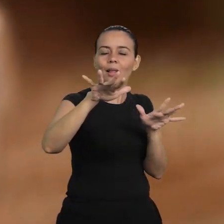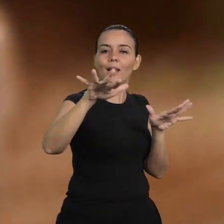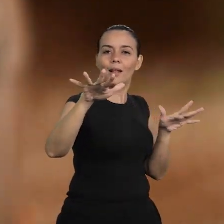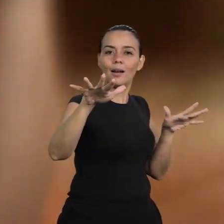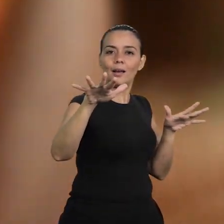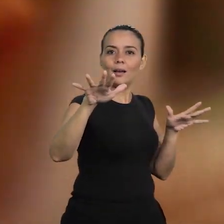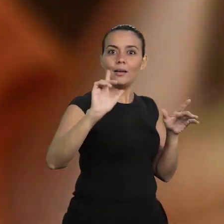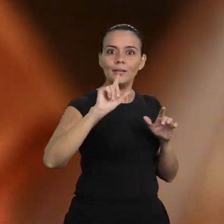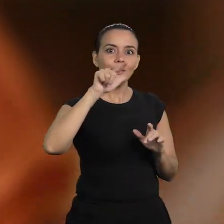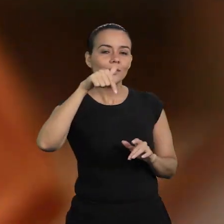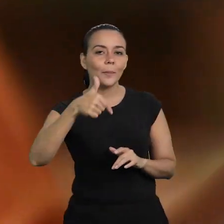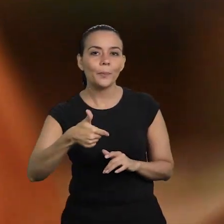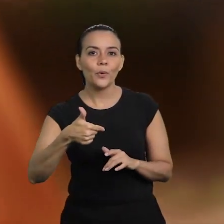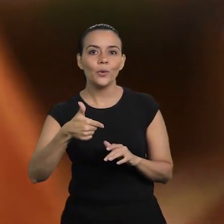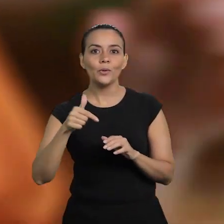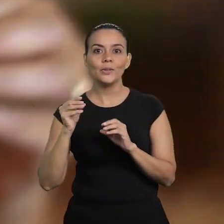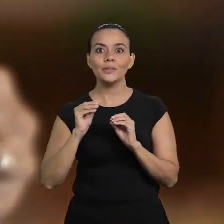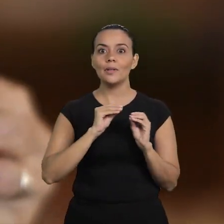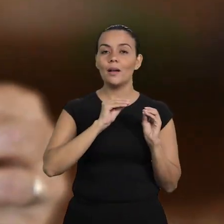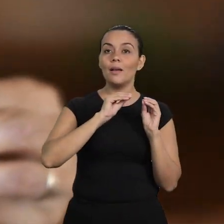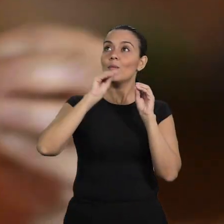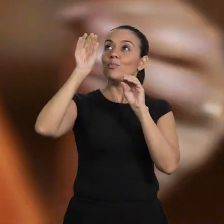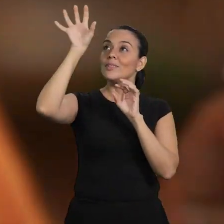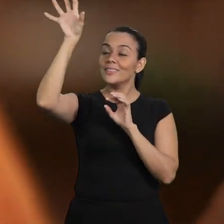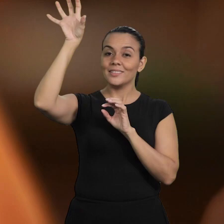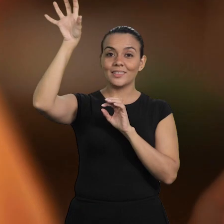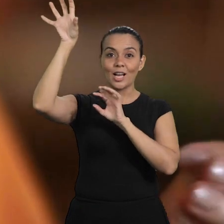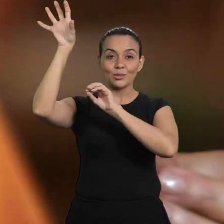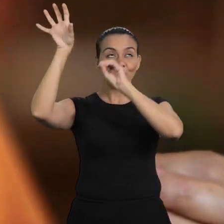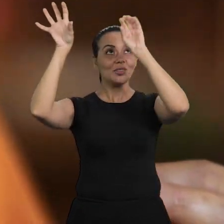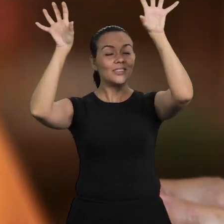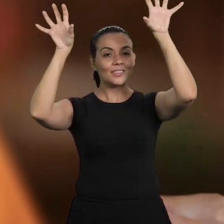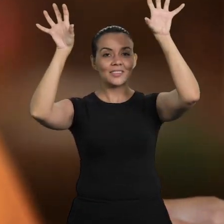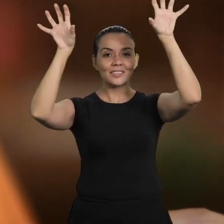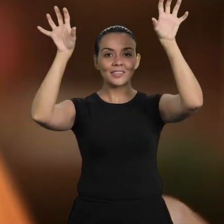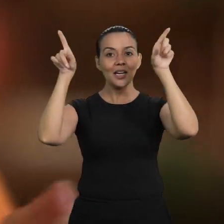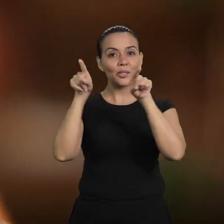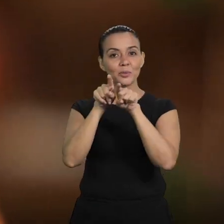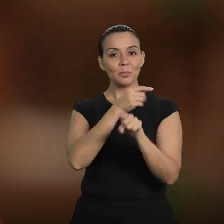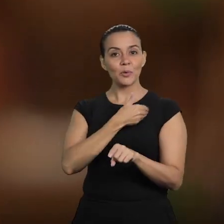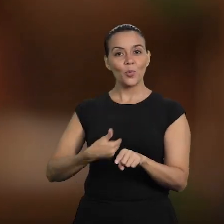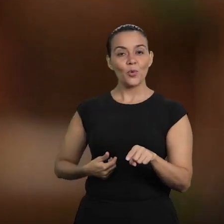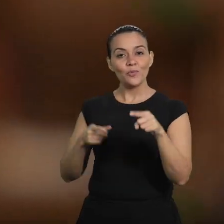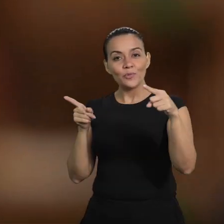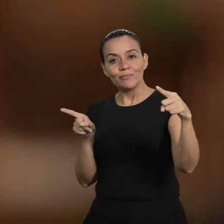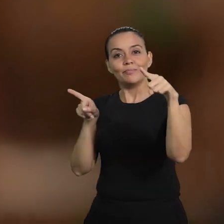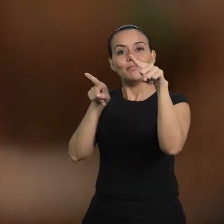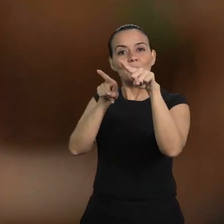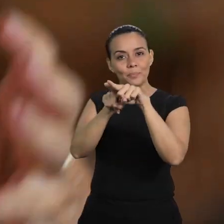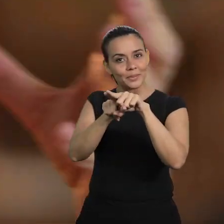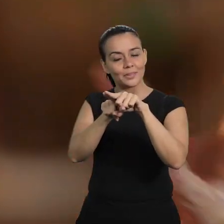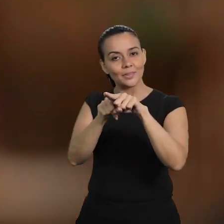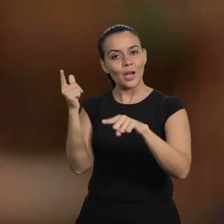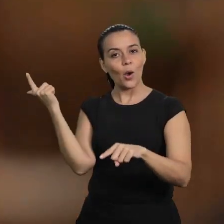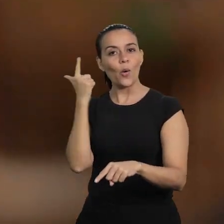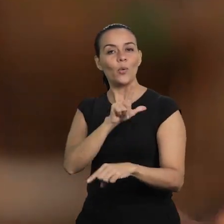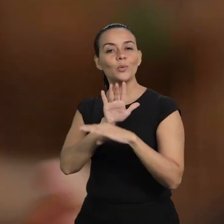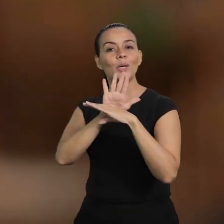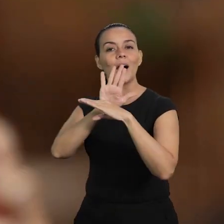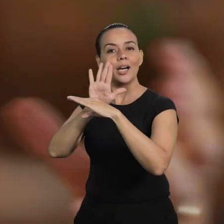e, de repente, ele leva para o seu estado e, às vezes, ele faz uma parceria com o governo para que o governo possa levar